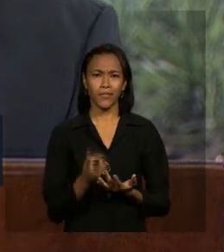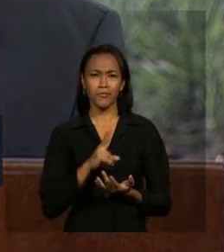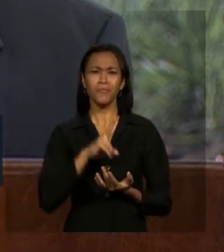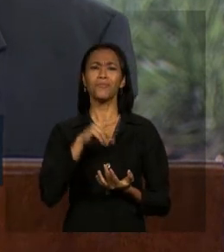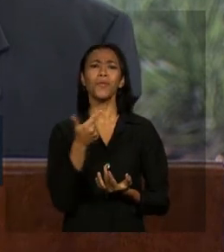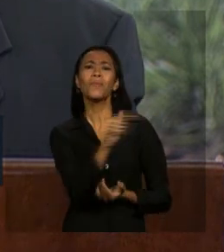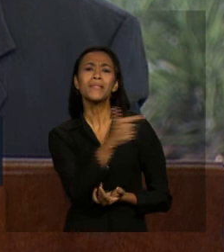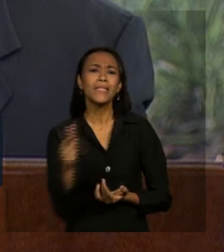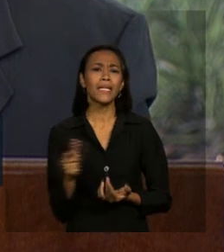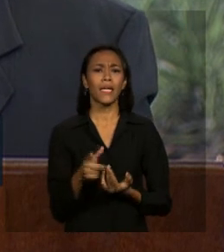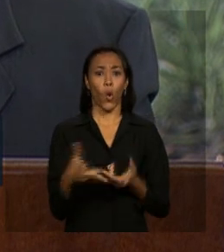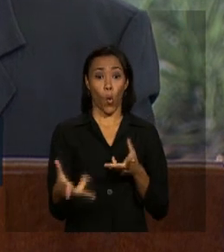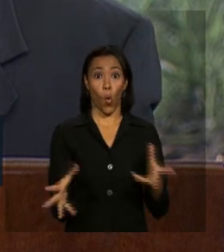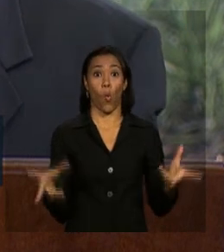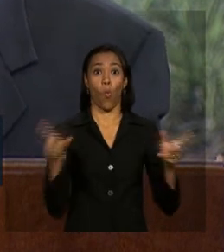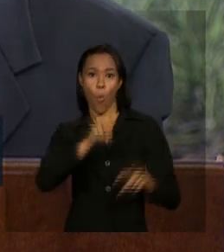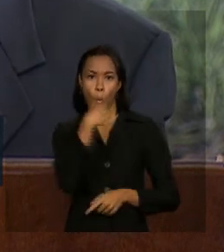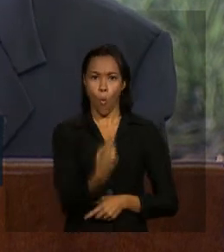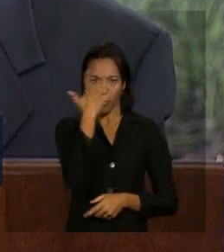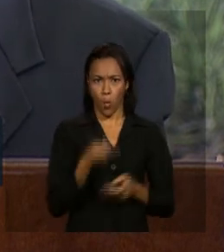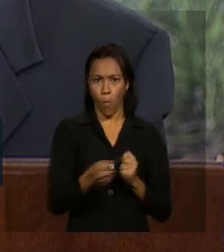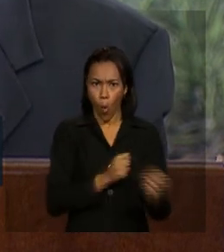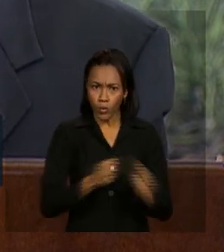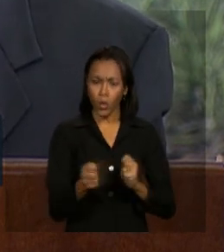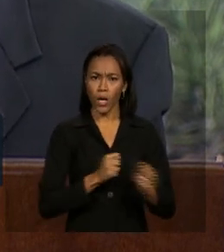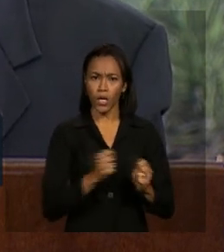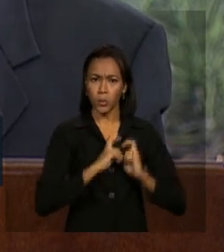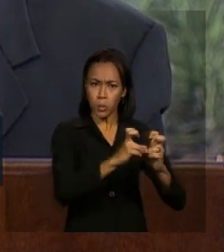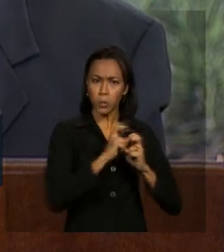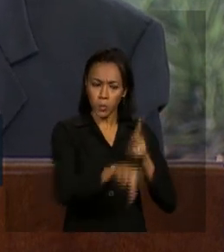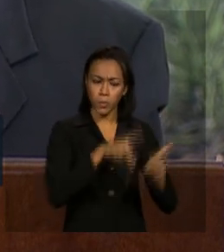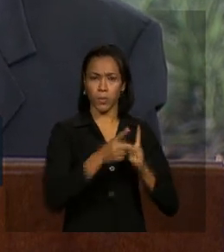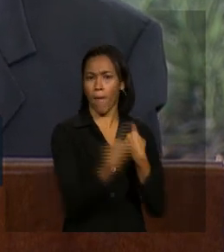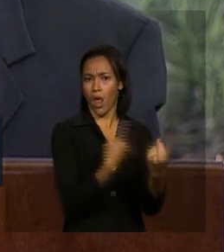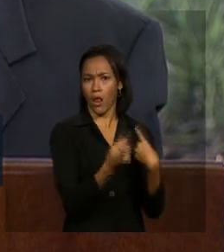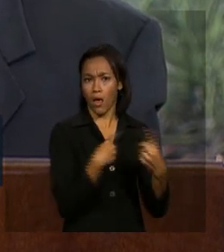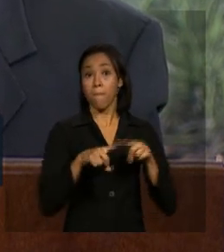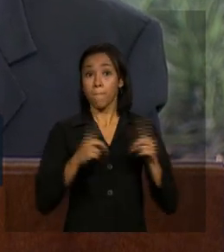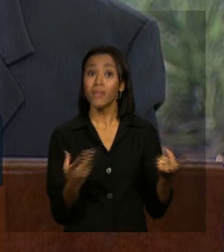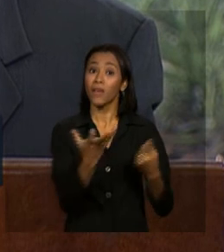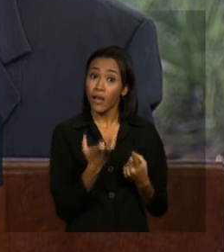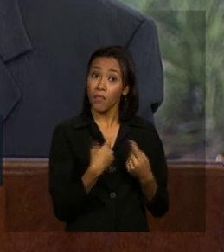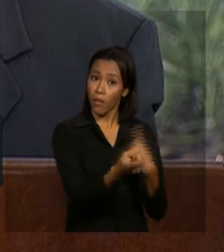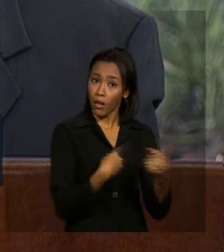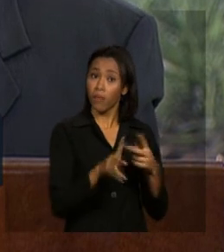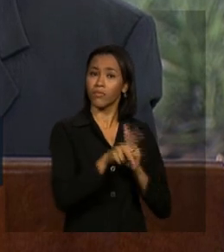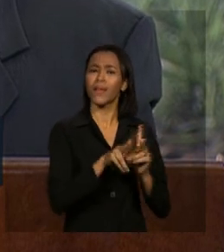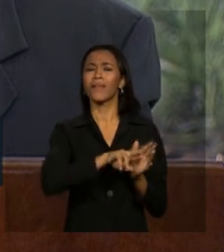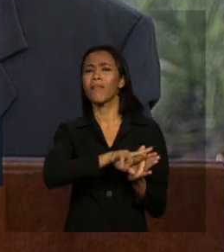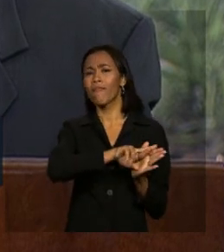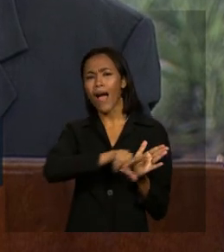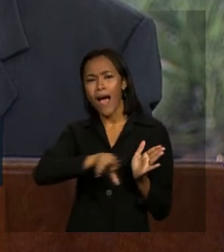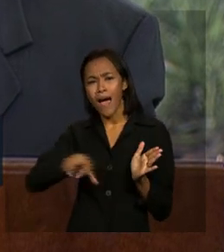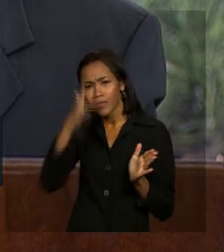haja monopólio na oferta de serviços de transporte Ferroviário nós queremos uma malha Ferroviária que seja compartilhada